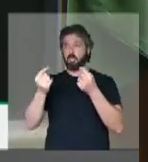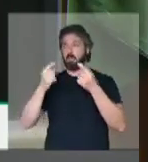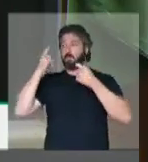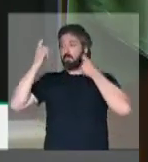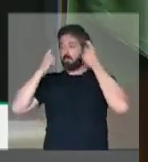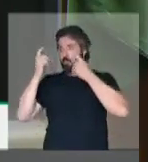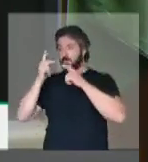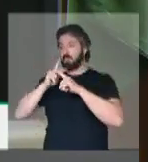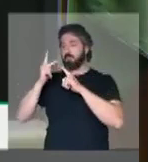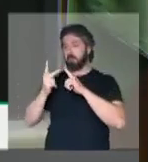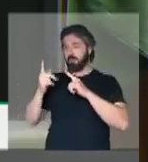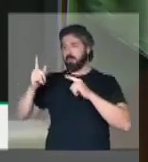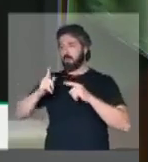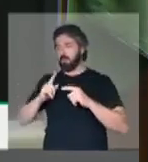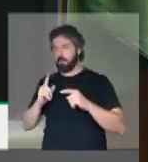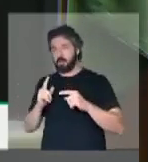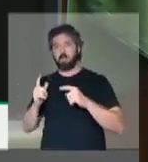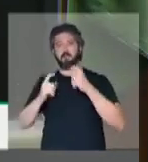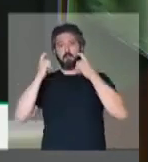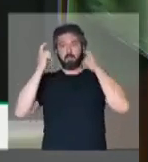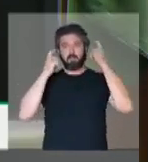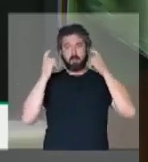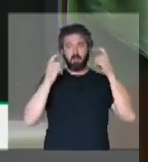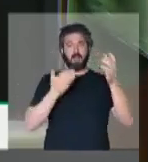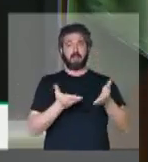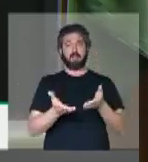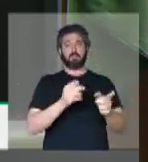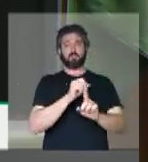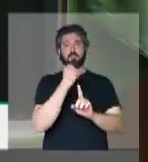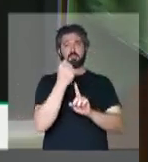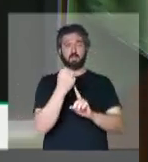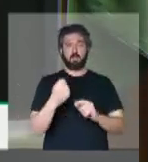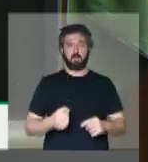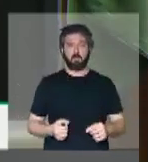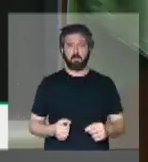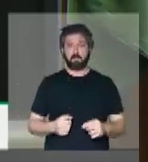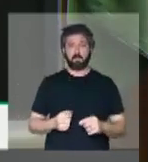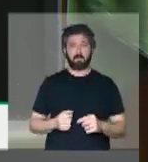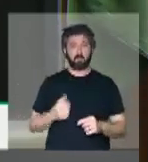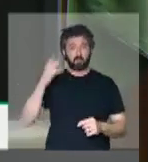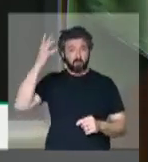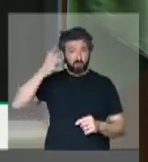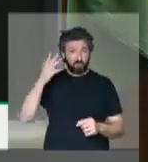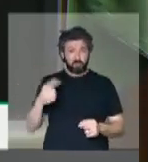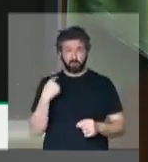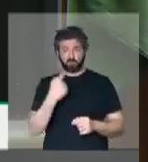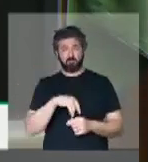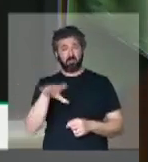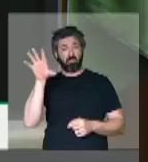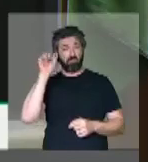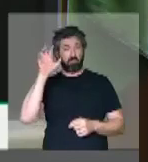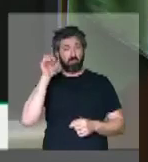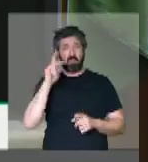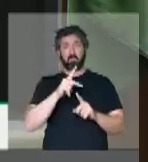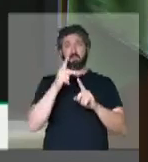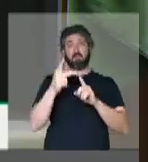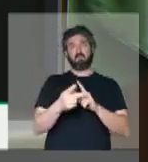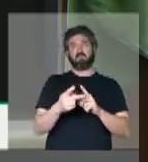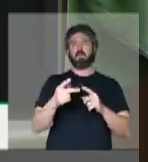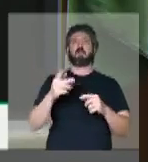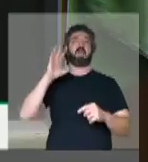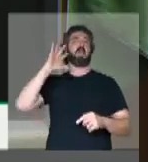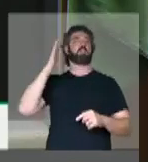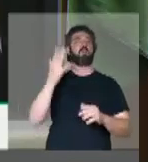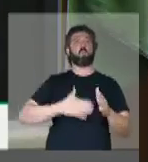estão preocupados com previdência, que estão preocupados com atenção social. E esse discurso que nós já estamos ouvindo de que a previdência não era a